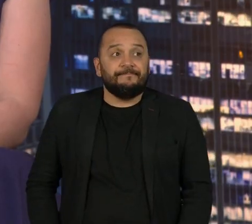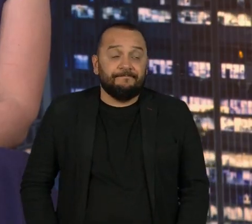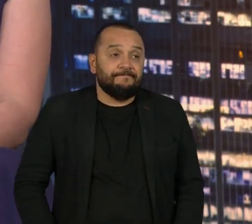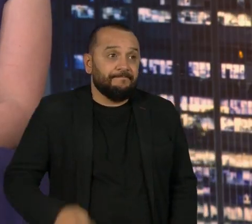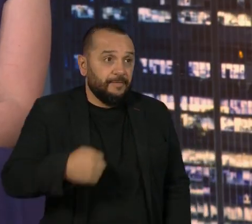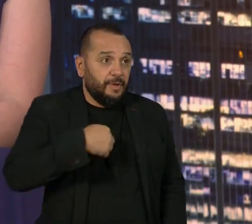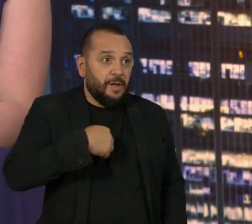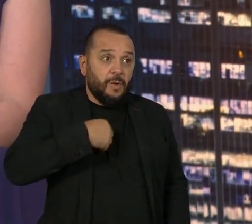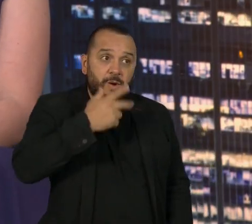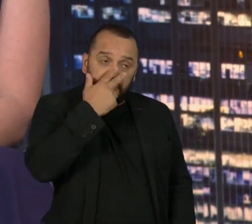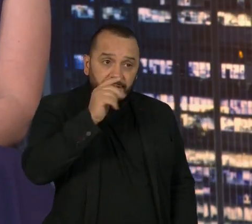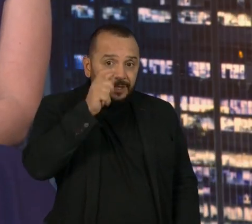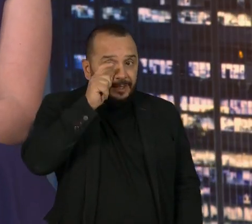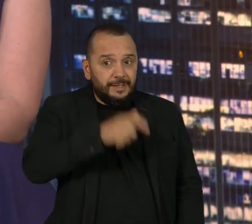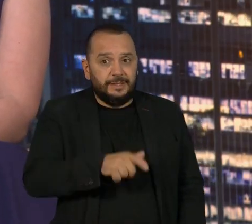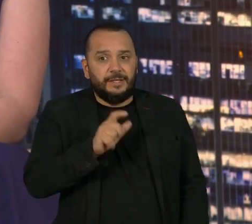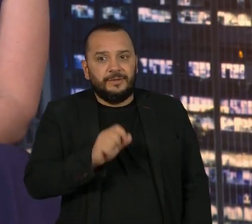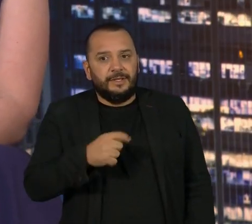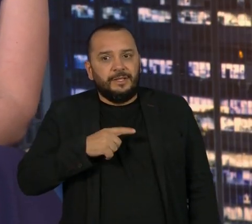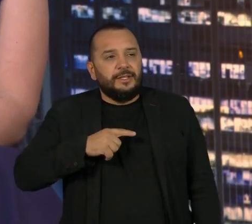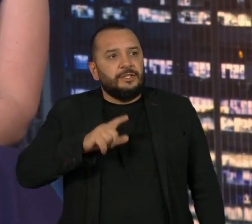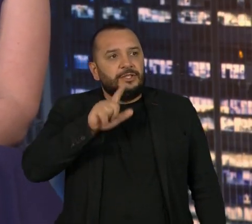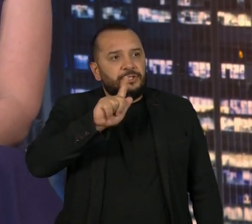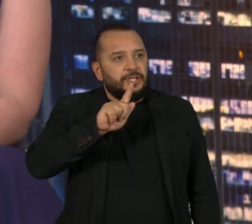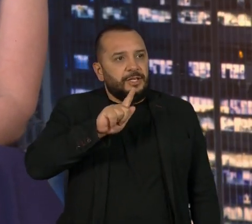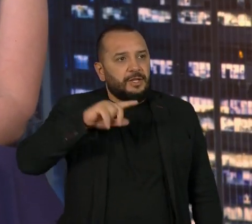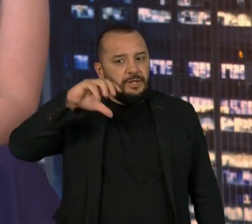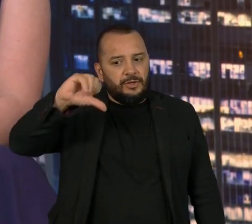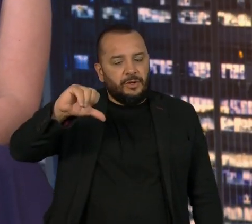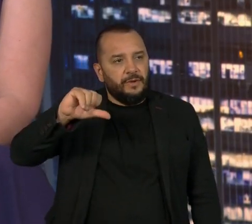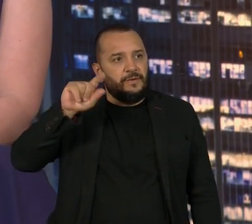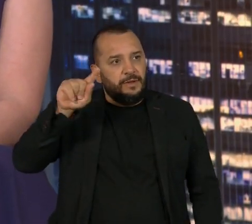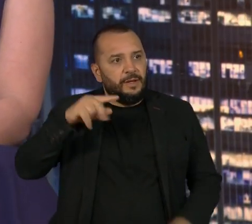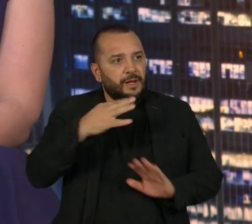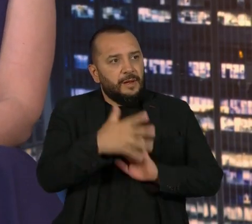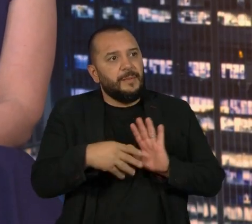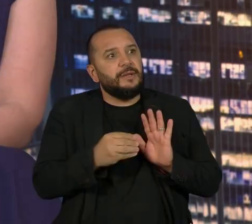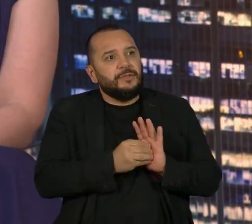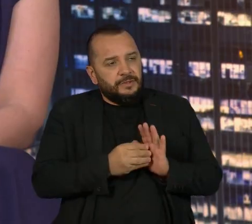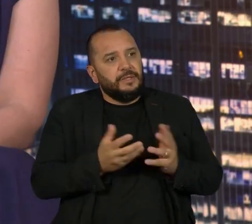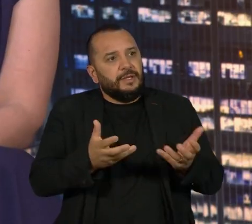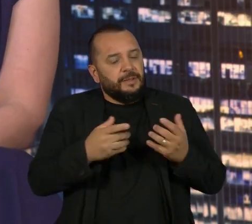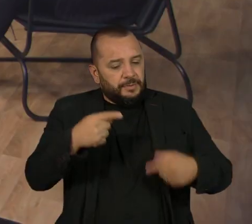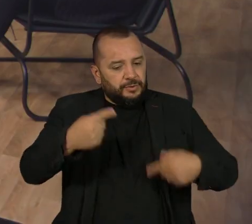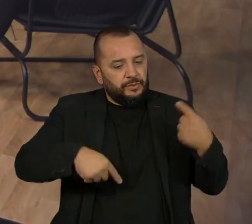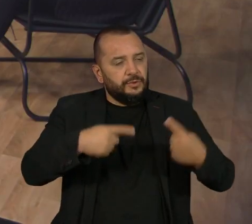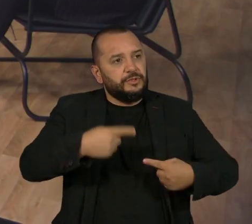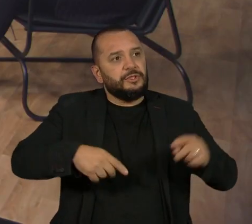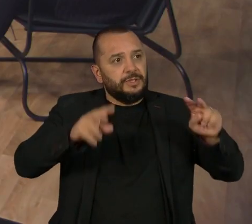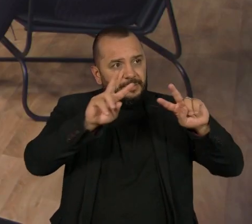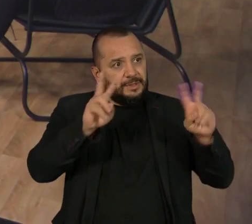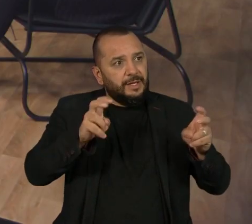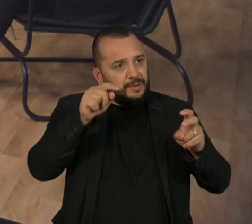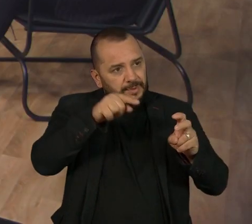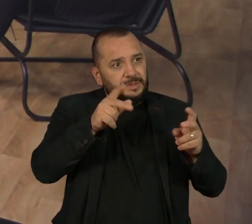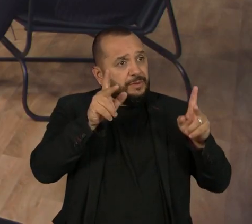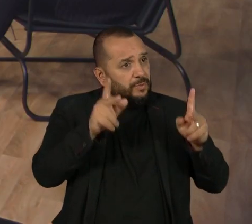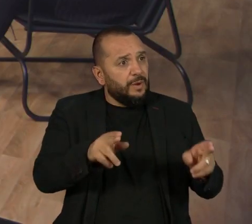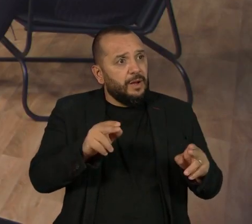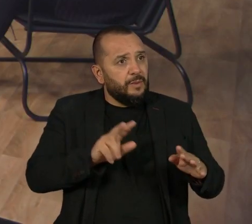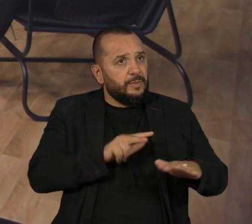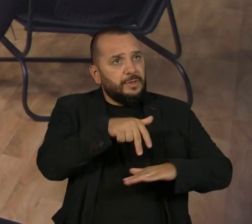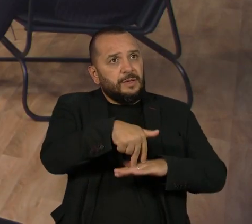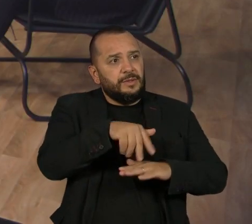muito interessante o nome G9 da Amazônia, né? Porque mostra que queremos discutir nos mesmos termos, né? Queremos